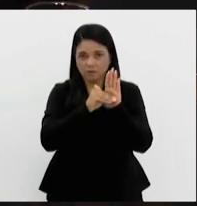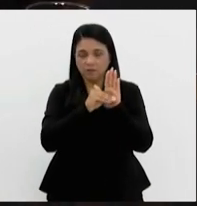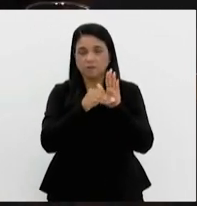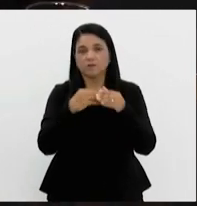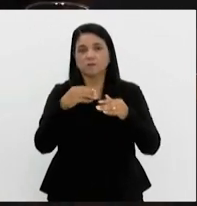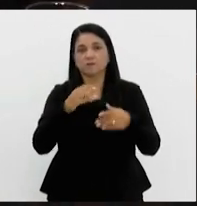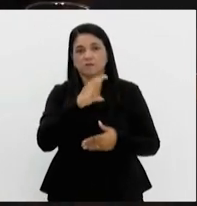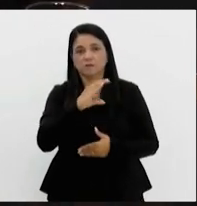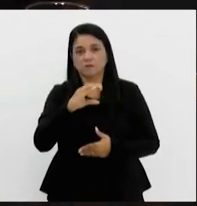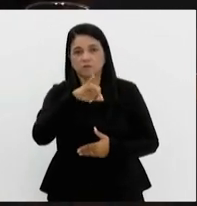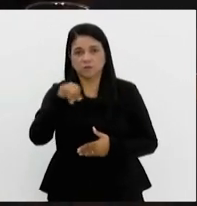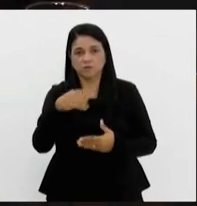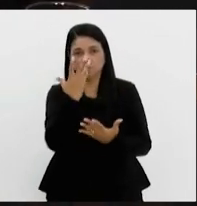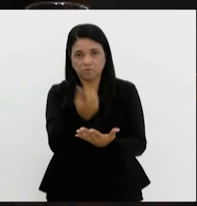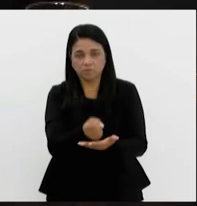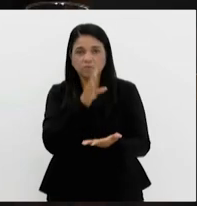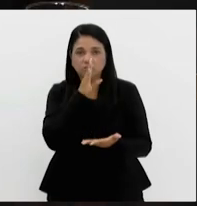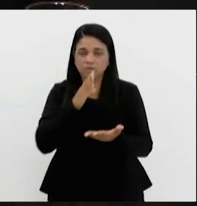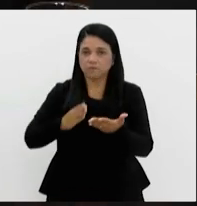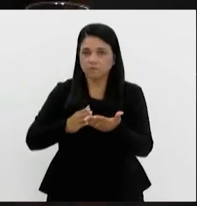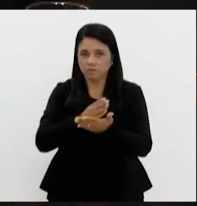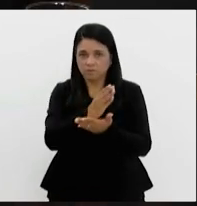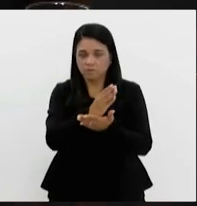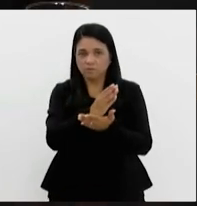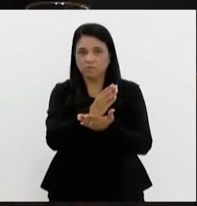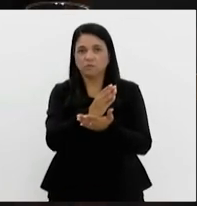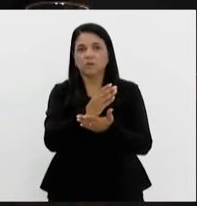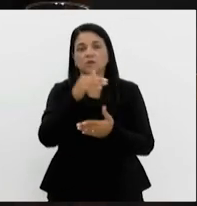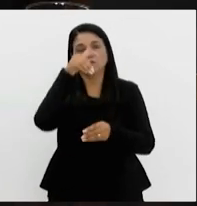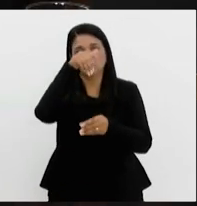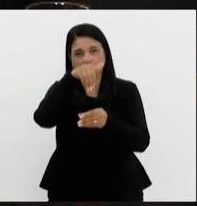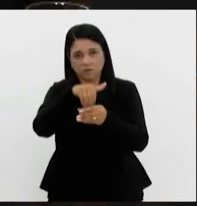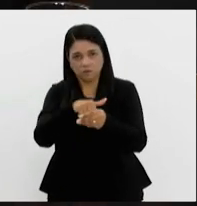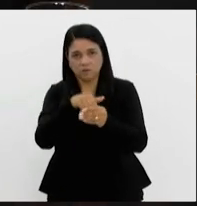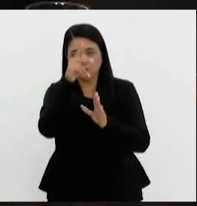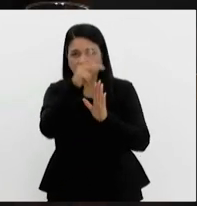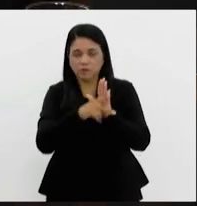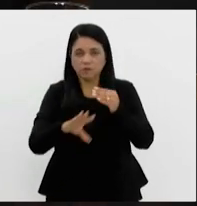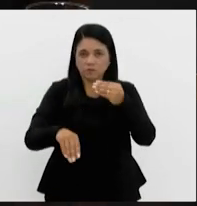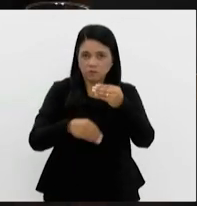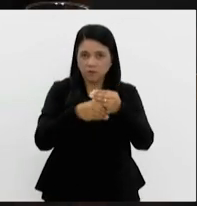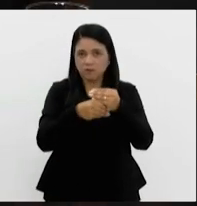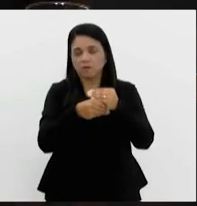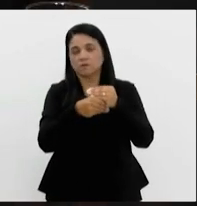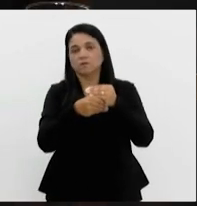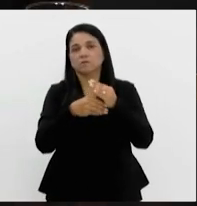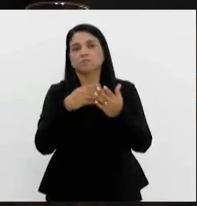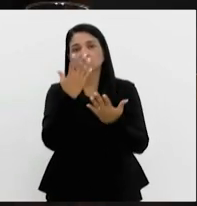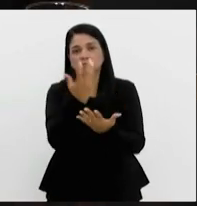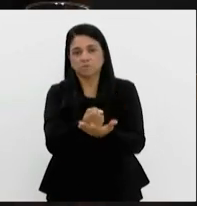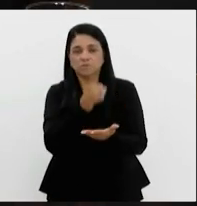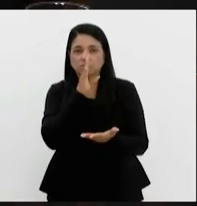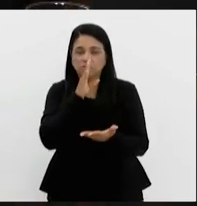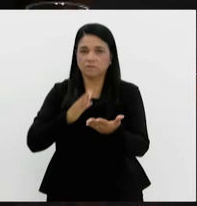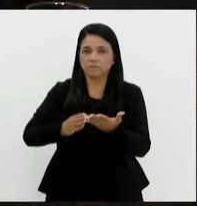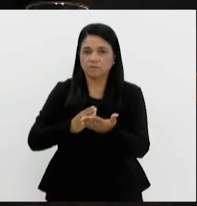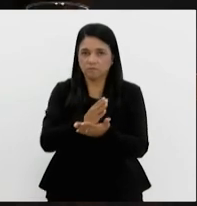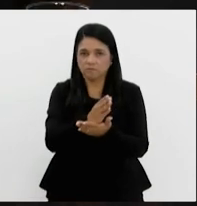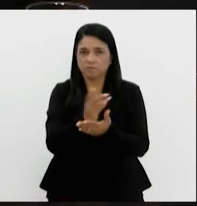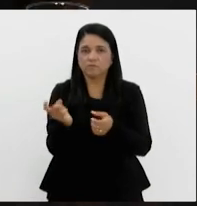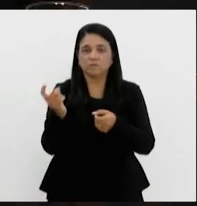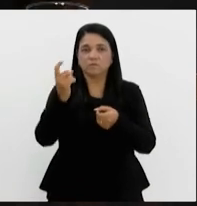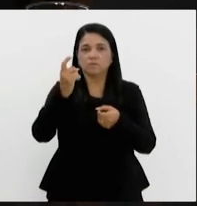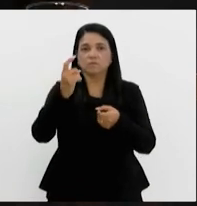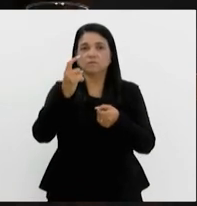aprovam, permaneçam como estão. Aprovado. Em votação, o projeto assim emendado. Os senhores que aprovam, permaneçam como estão. Aprovado.